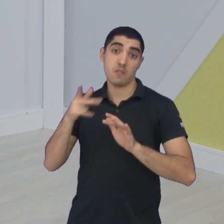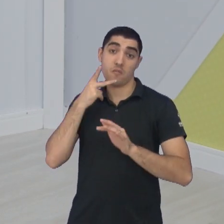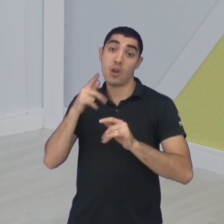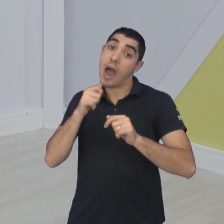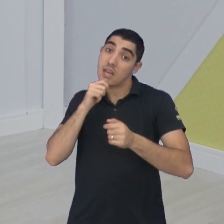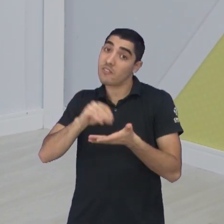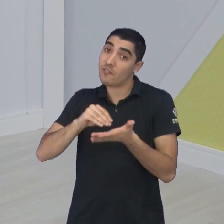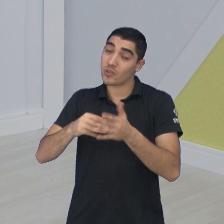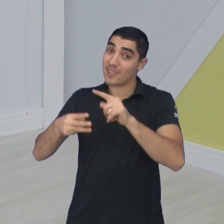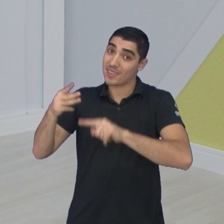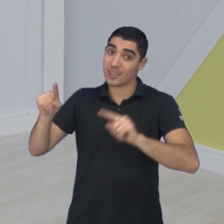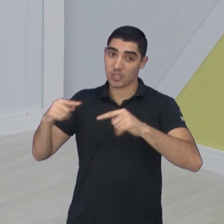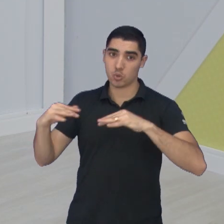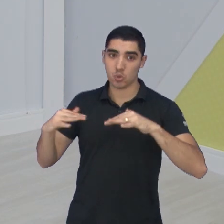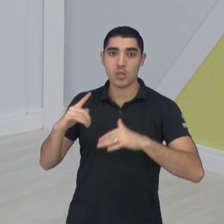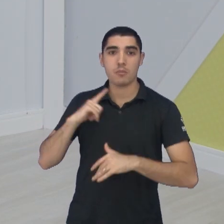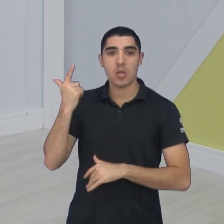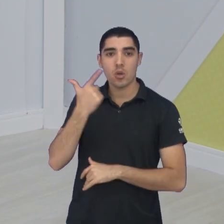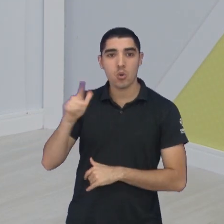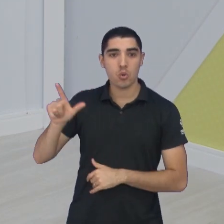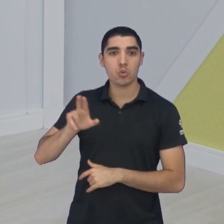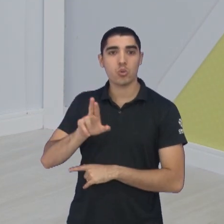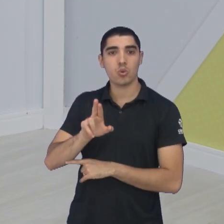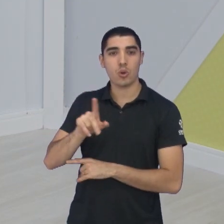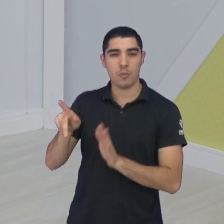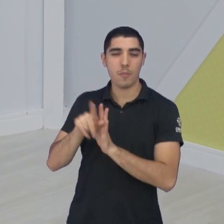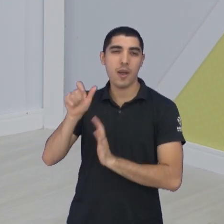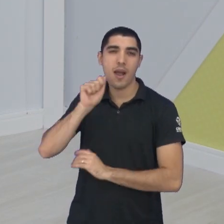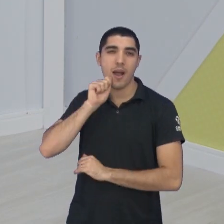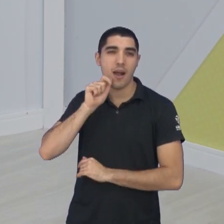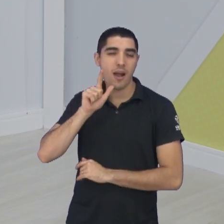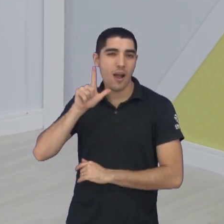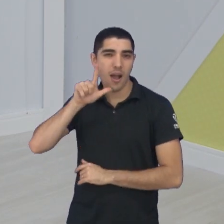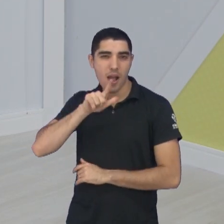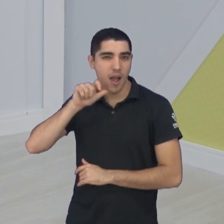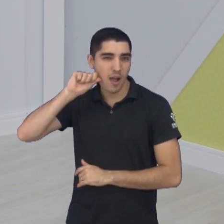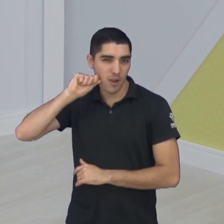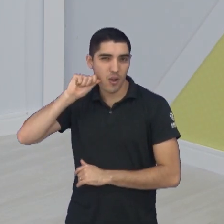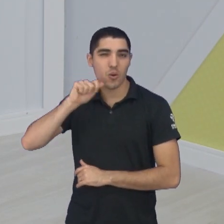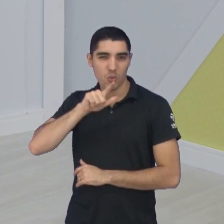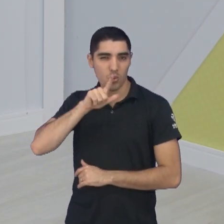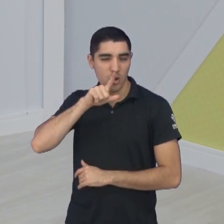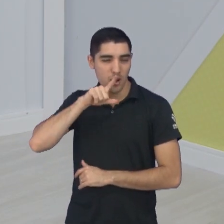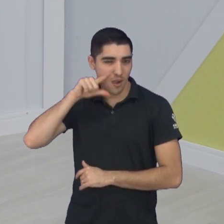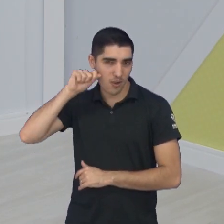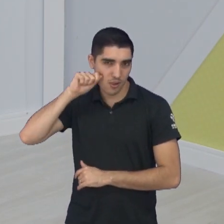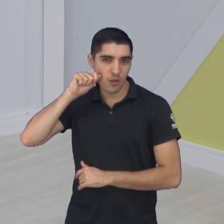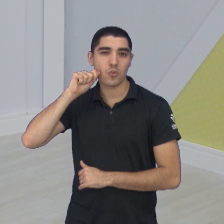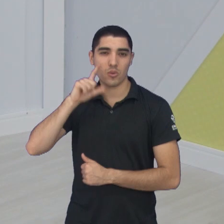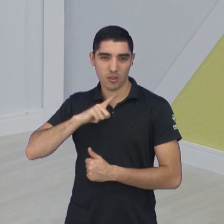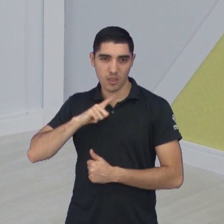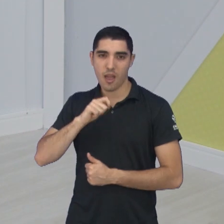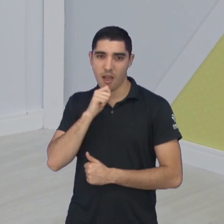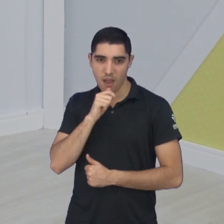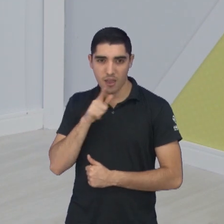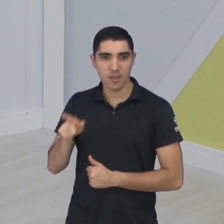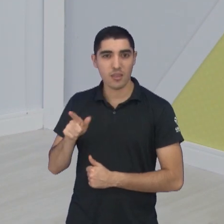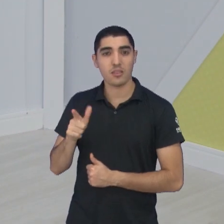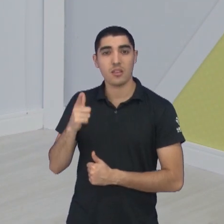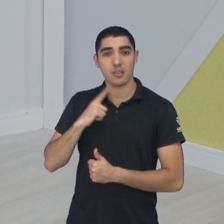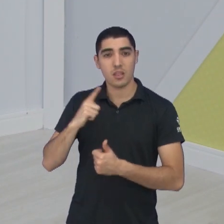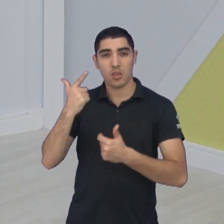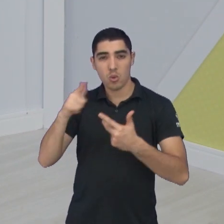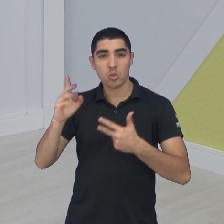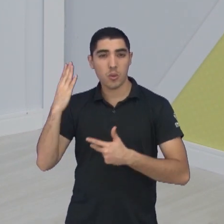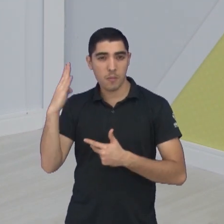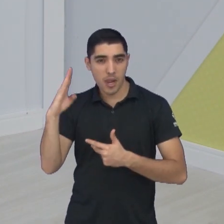tem esse UDA do Alagoas, o Remo também está brigando, e o próprio Minas Brasília está brigando ali pela zona de classificação e também pela zona